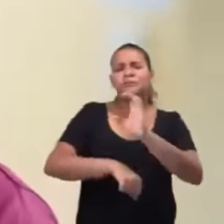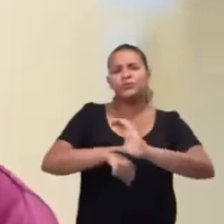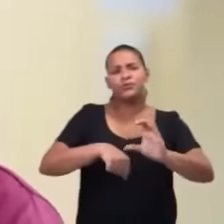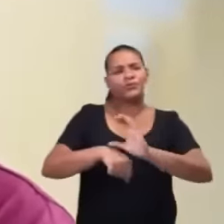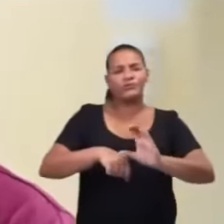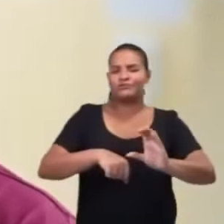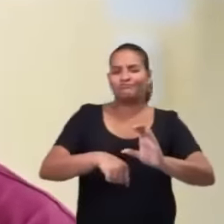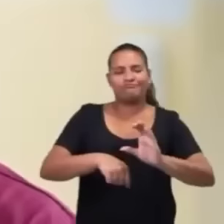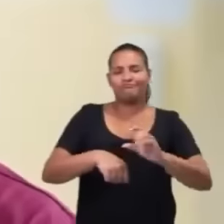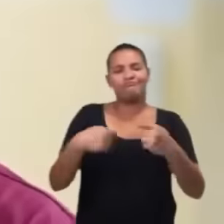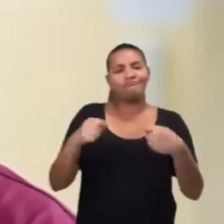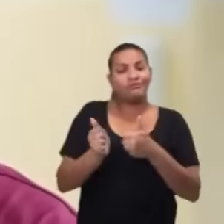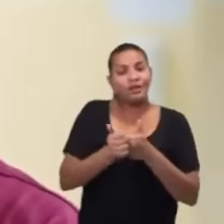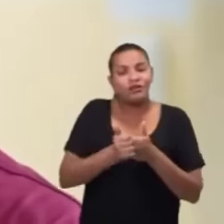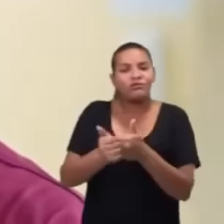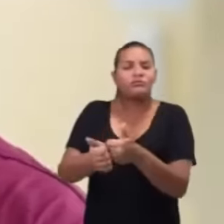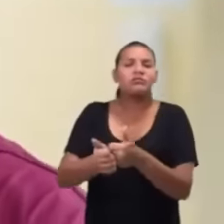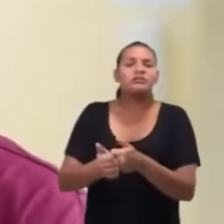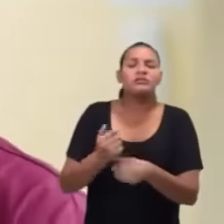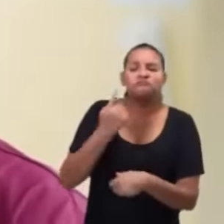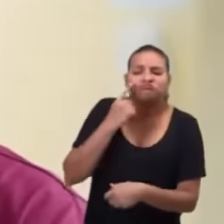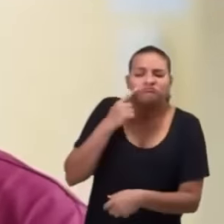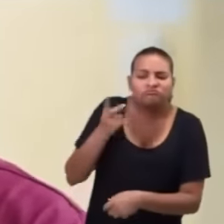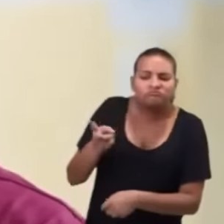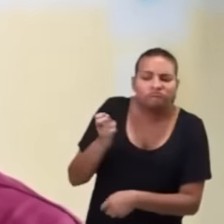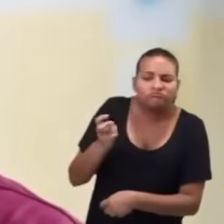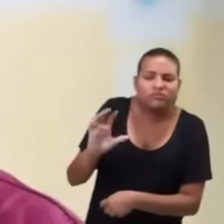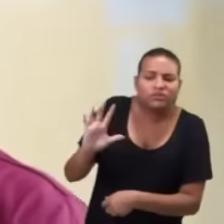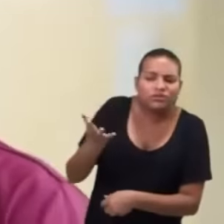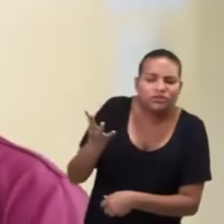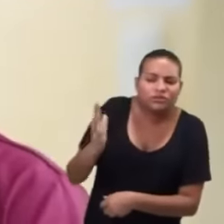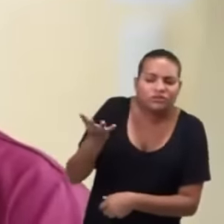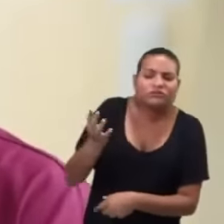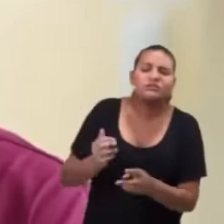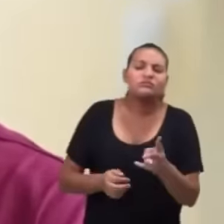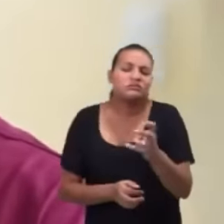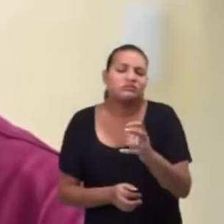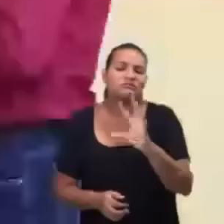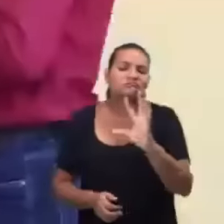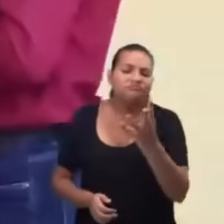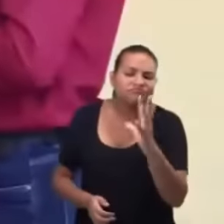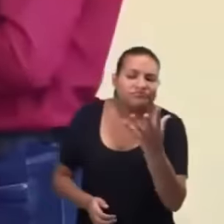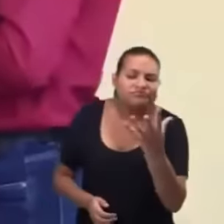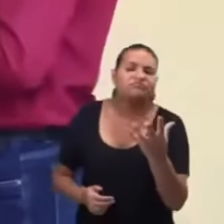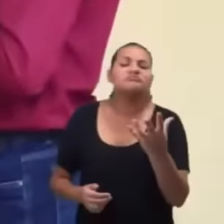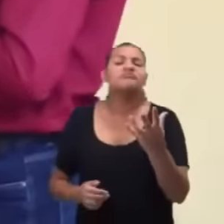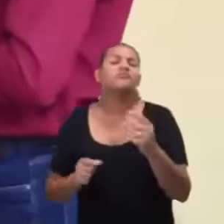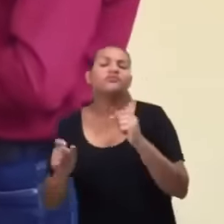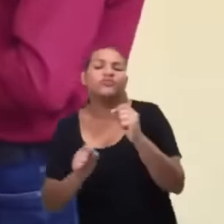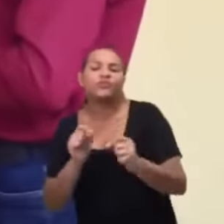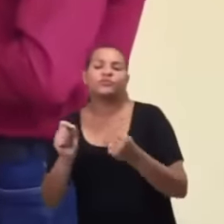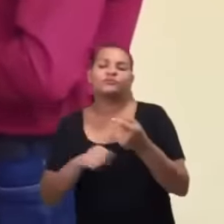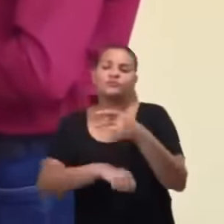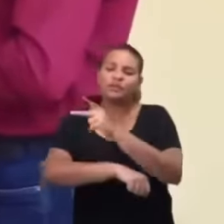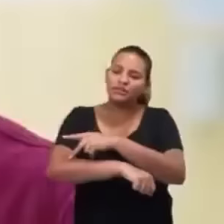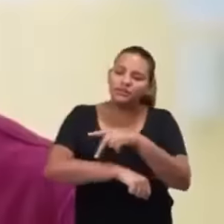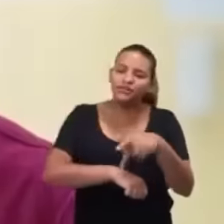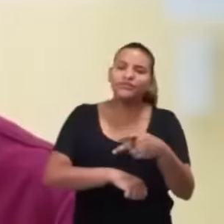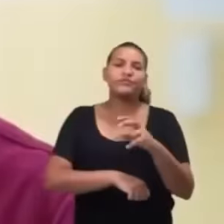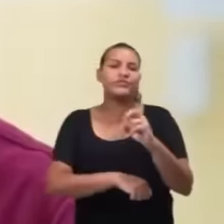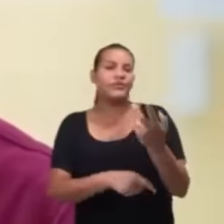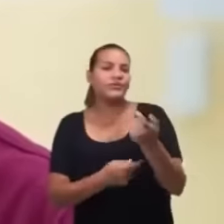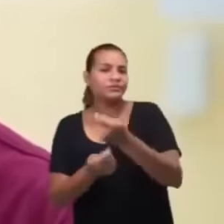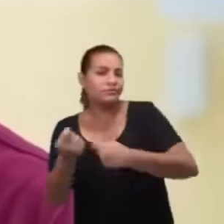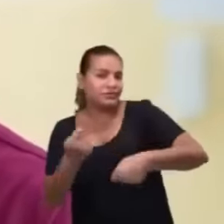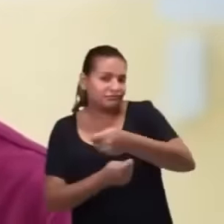acompanhar mesmo como é que você está se saindo em determinadas situações, nas questões pedagógicas, nas questões administrativas,